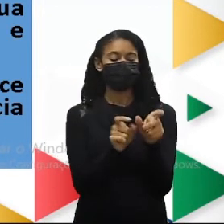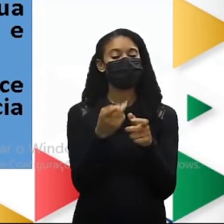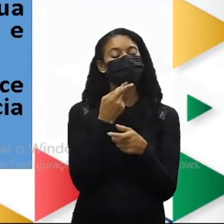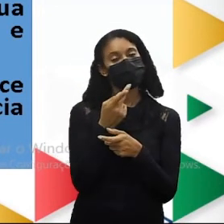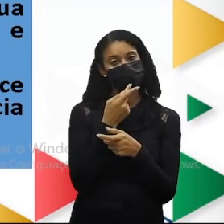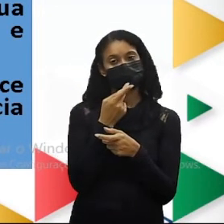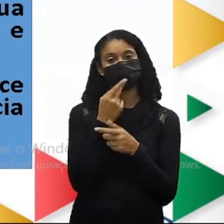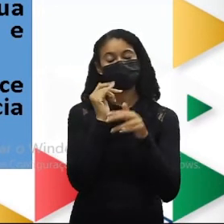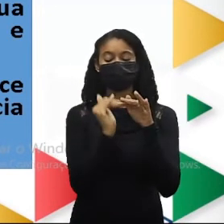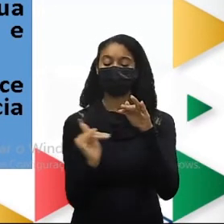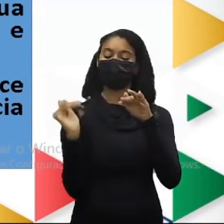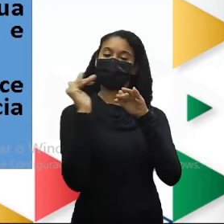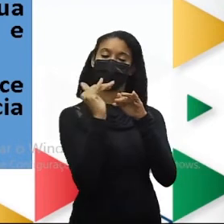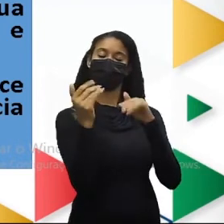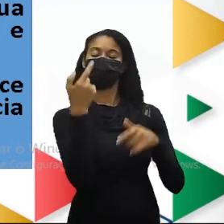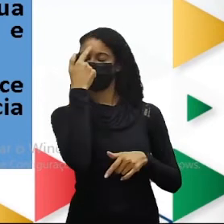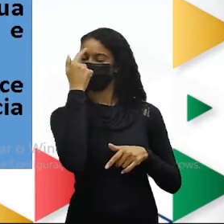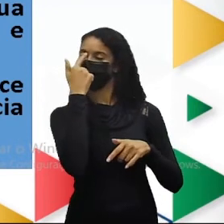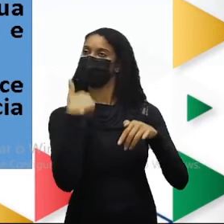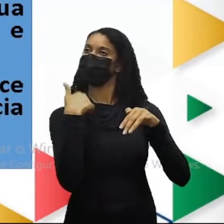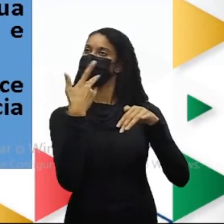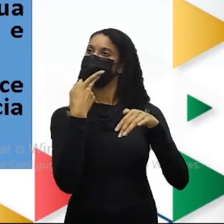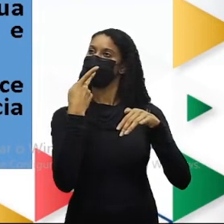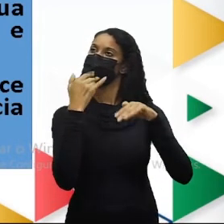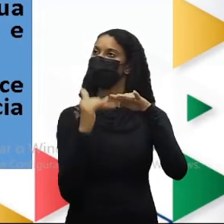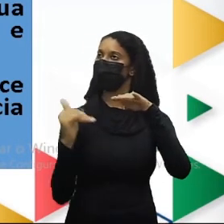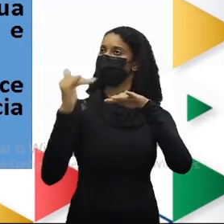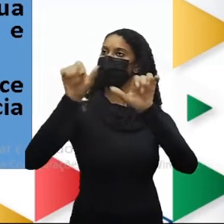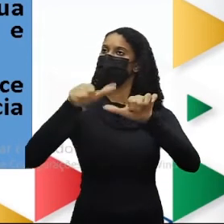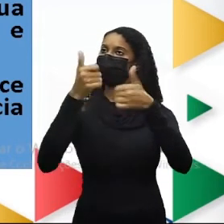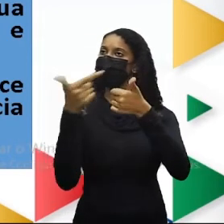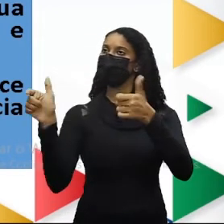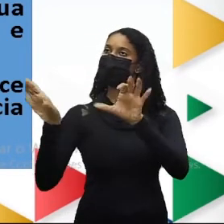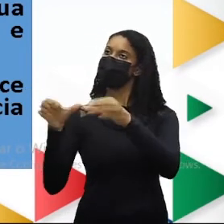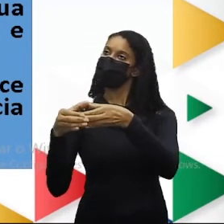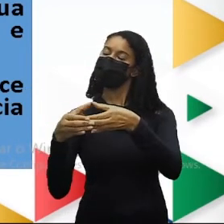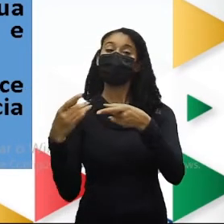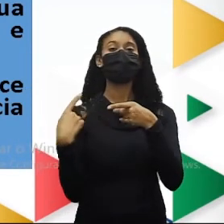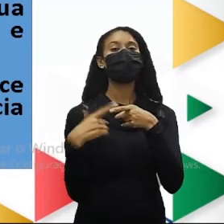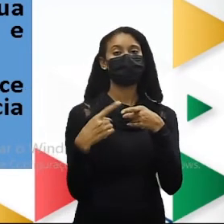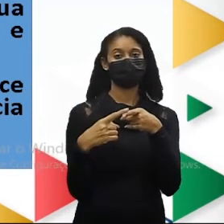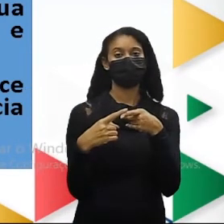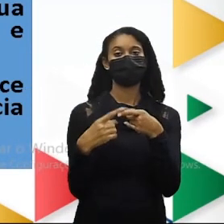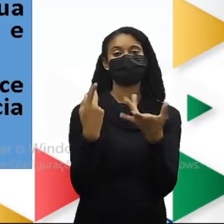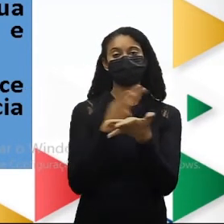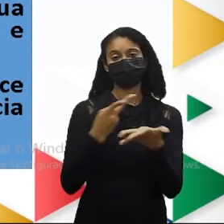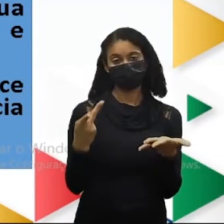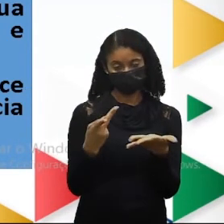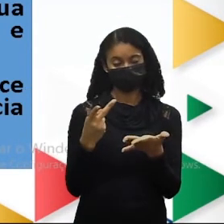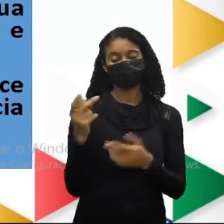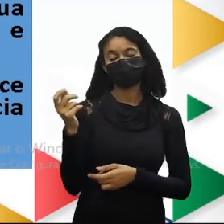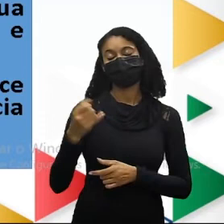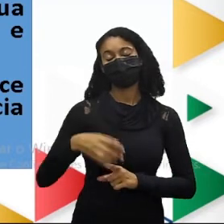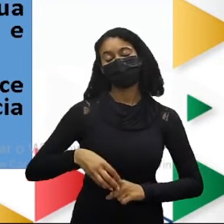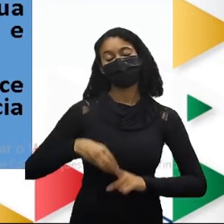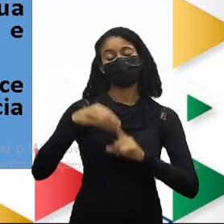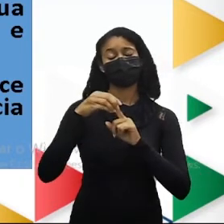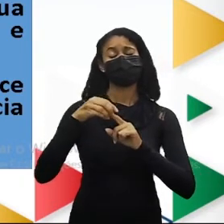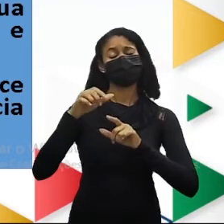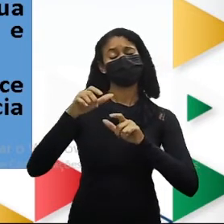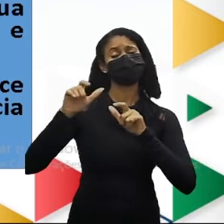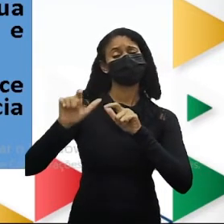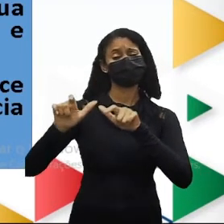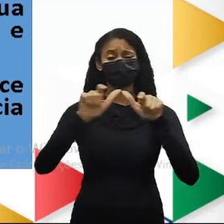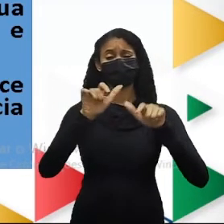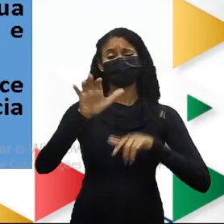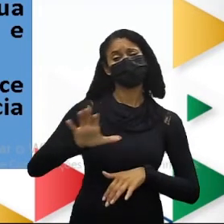a superior ao de um grupo, certo? Infelizmente, isso ocorre, sobretudo, entre regiões do